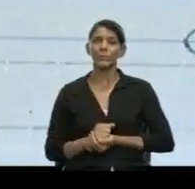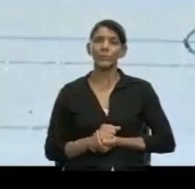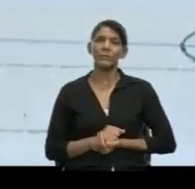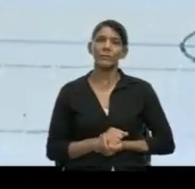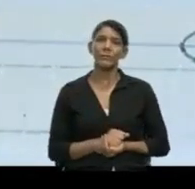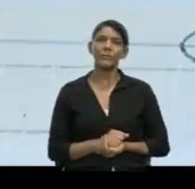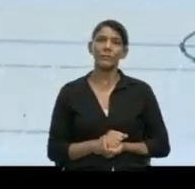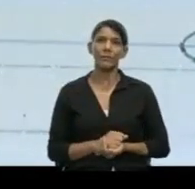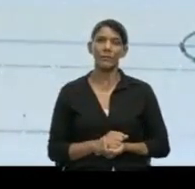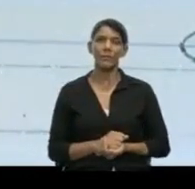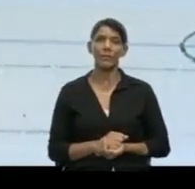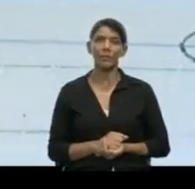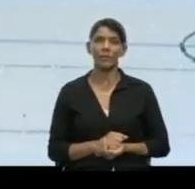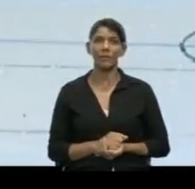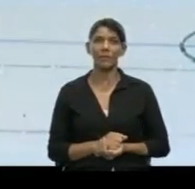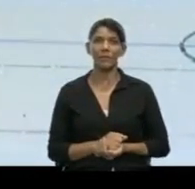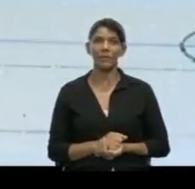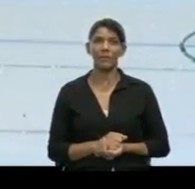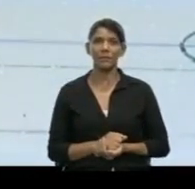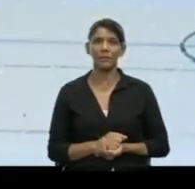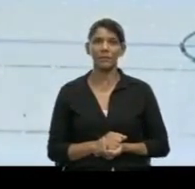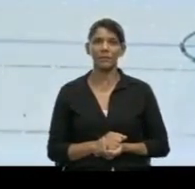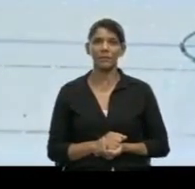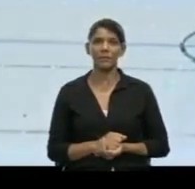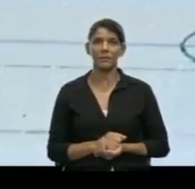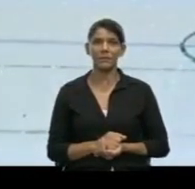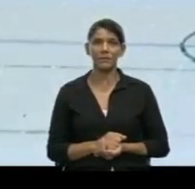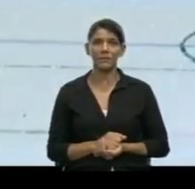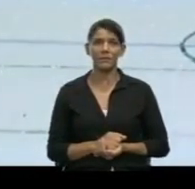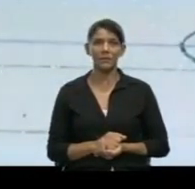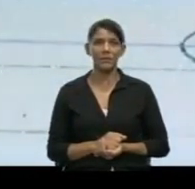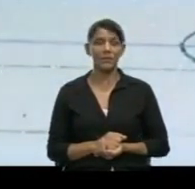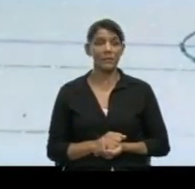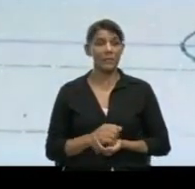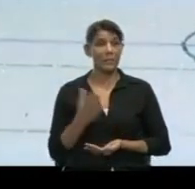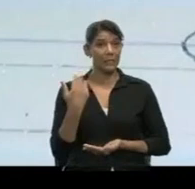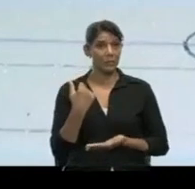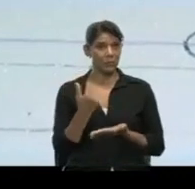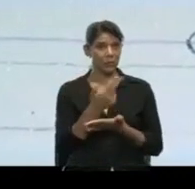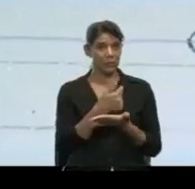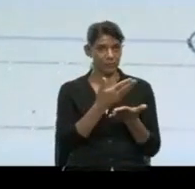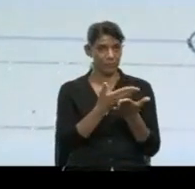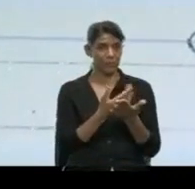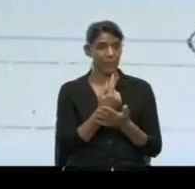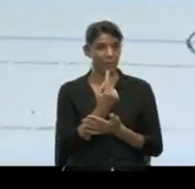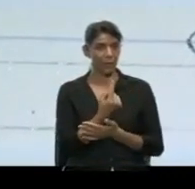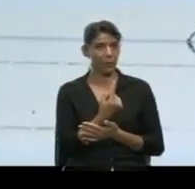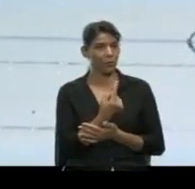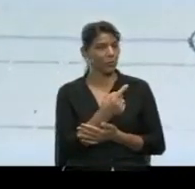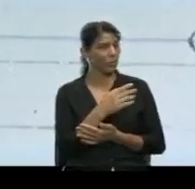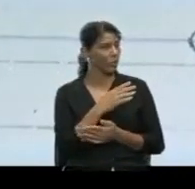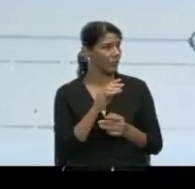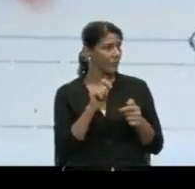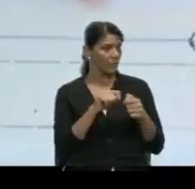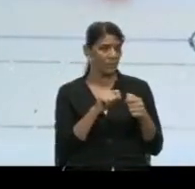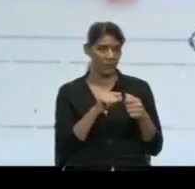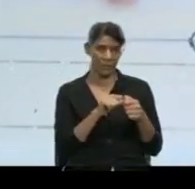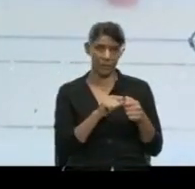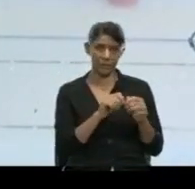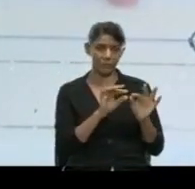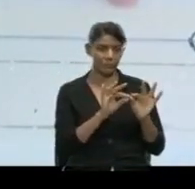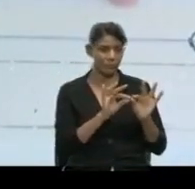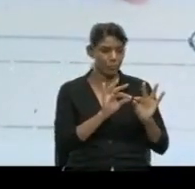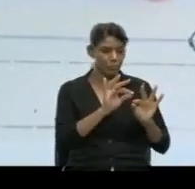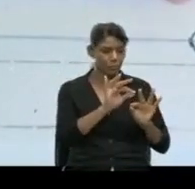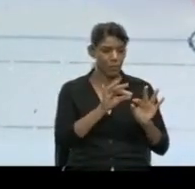bem. Então, aquela nossa maquete da aula 1, a gente tinha observado que a gente traçou, né? A gente